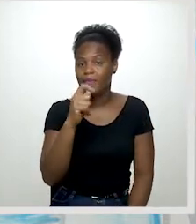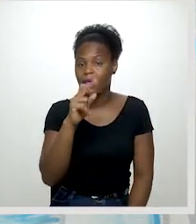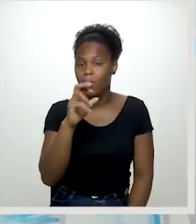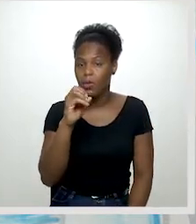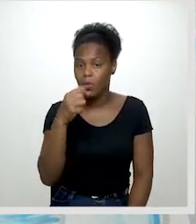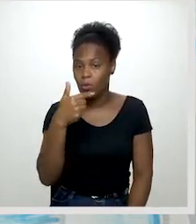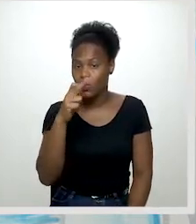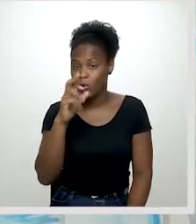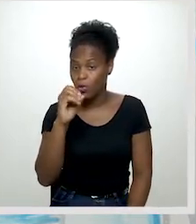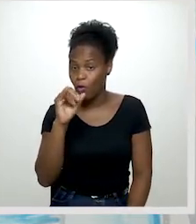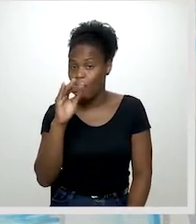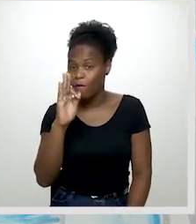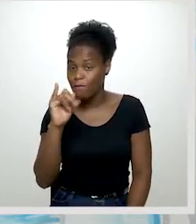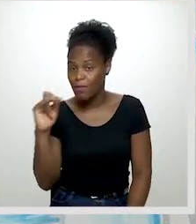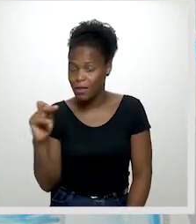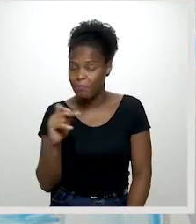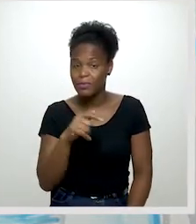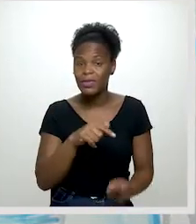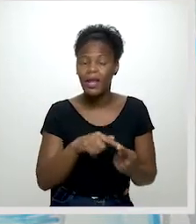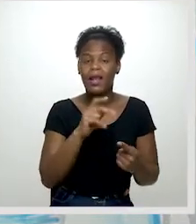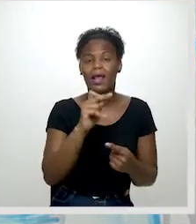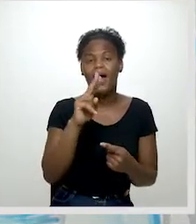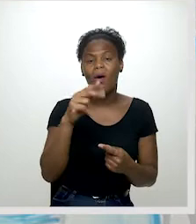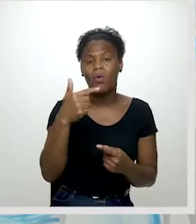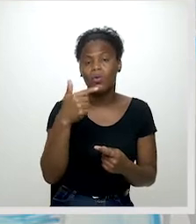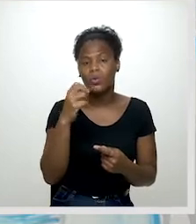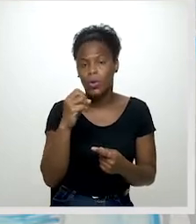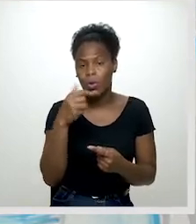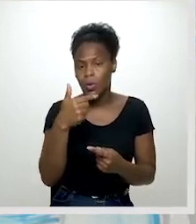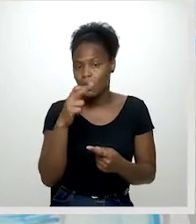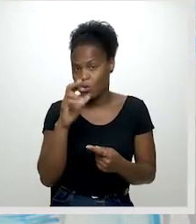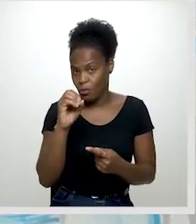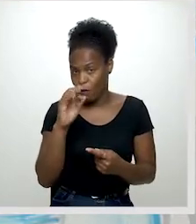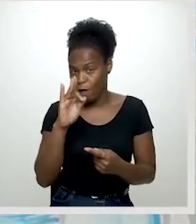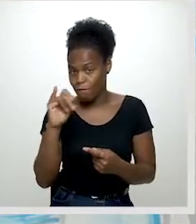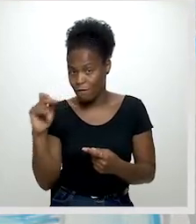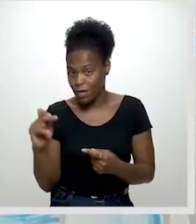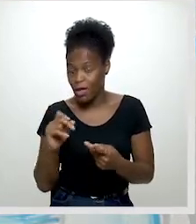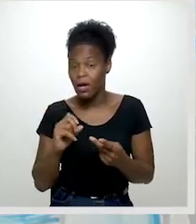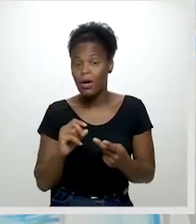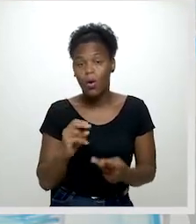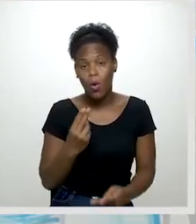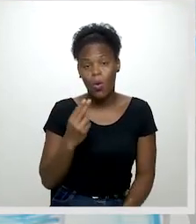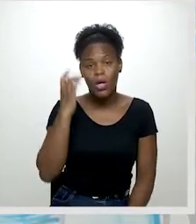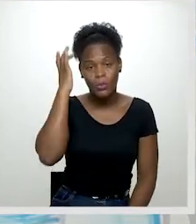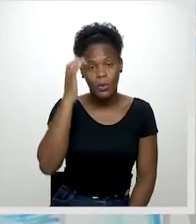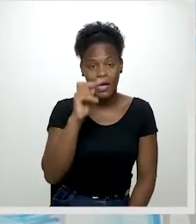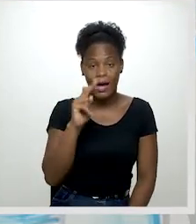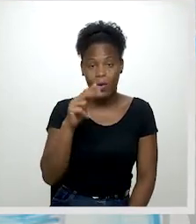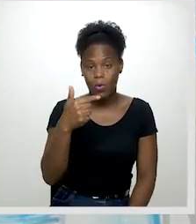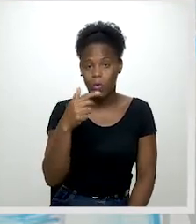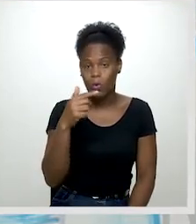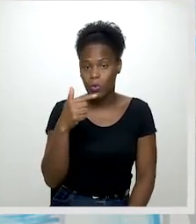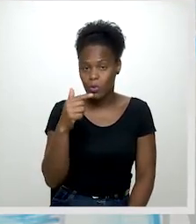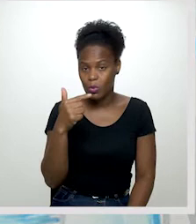diz este princípio de autotrofia? Este princípio de autotrofia ou teoria autotrófica,